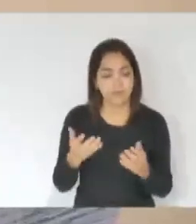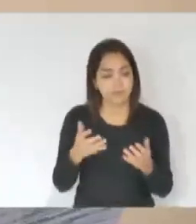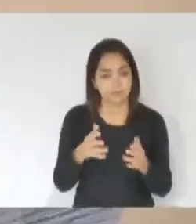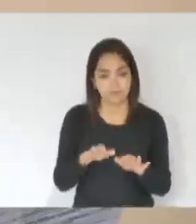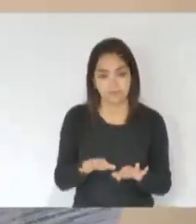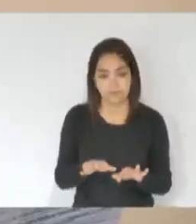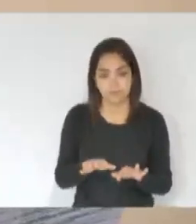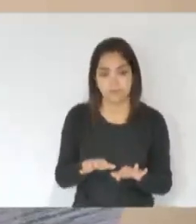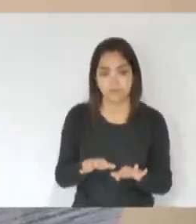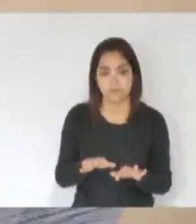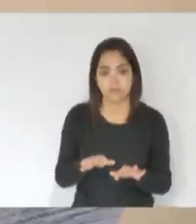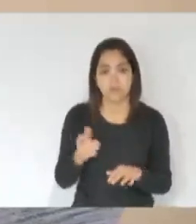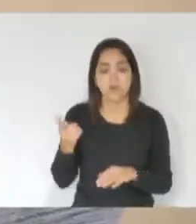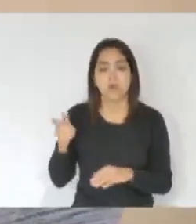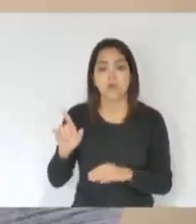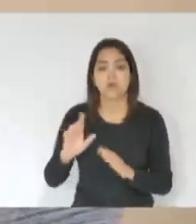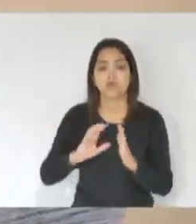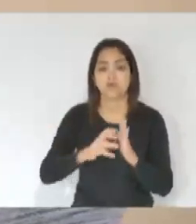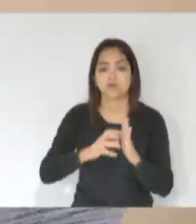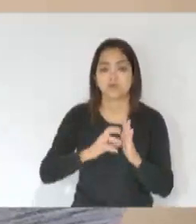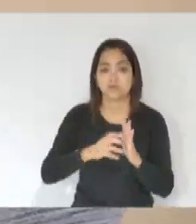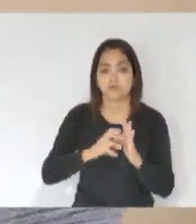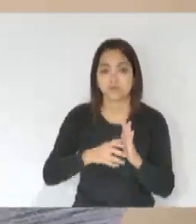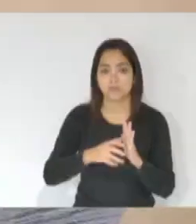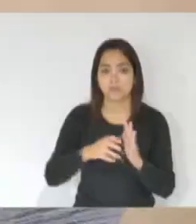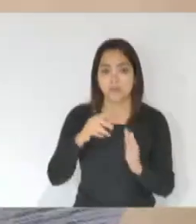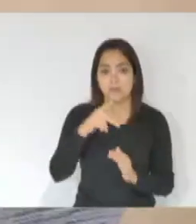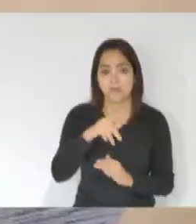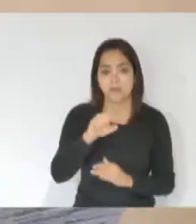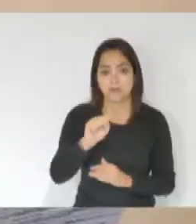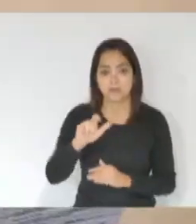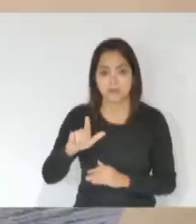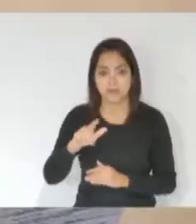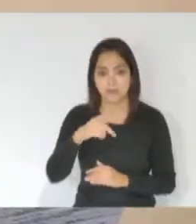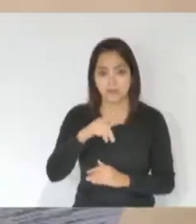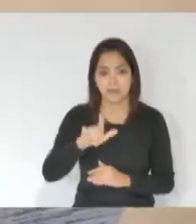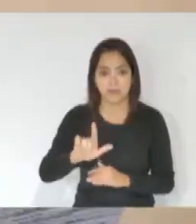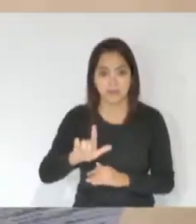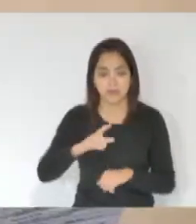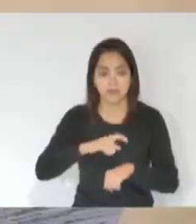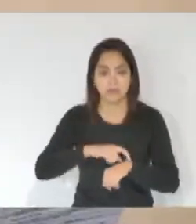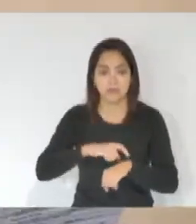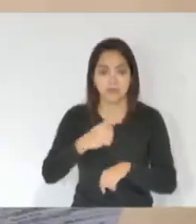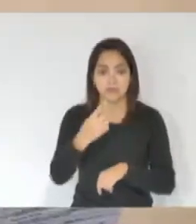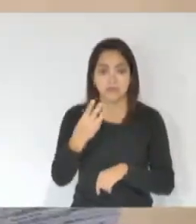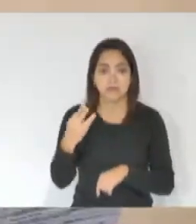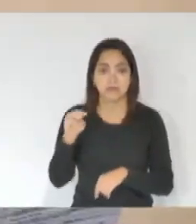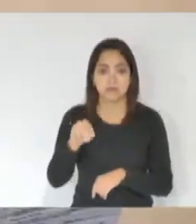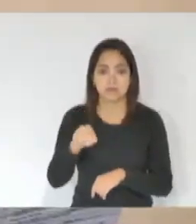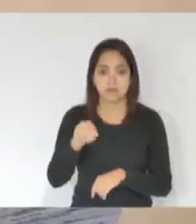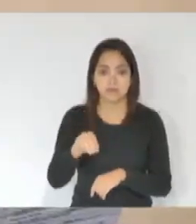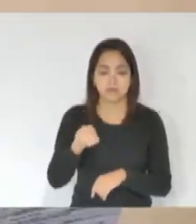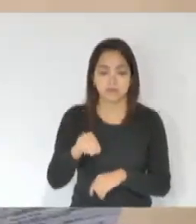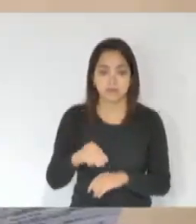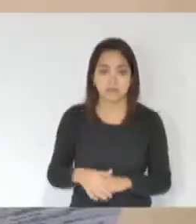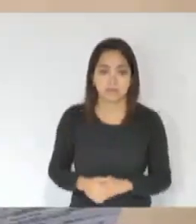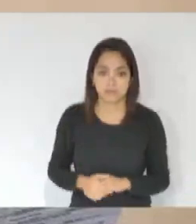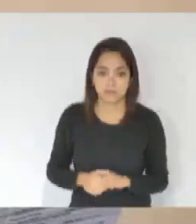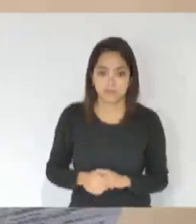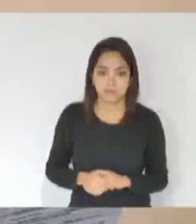inscrito, próximo horário destinado ao Bloco Social Liberal, PSL, PL, pelo tempo de 13 minutos e 30